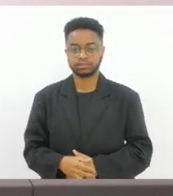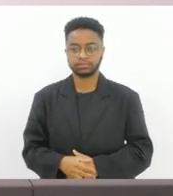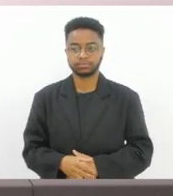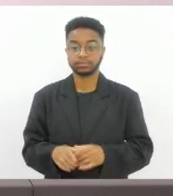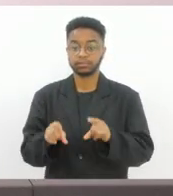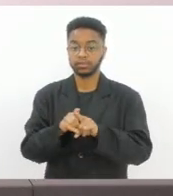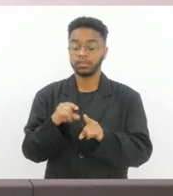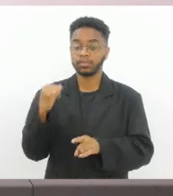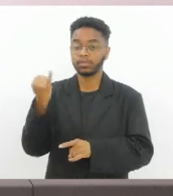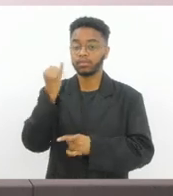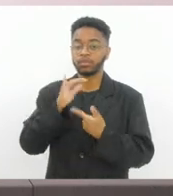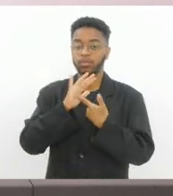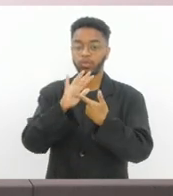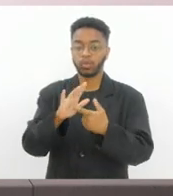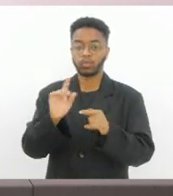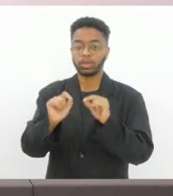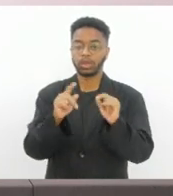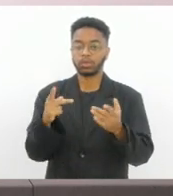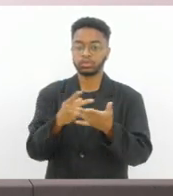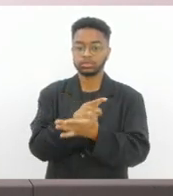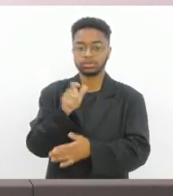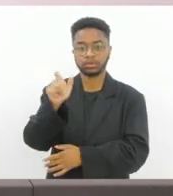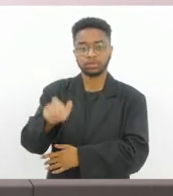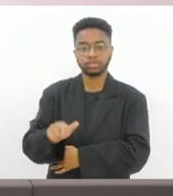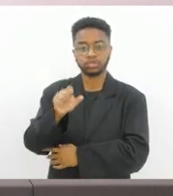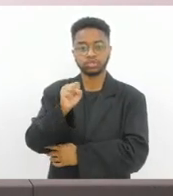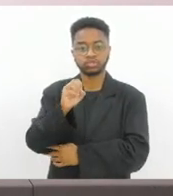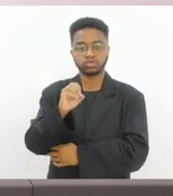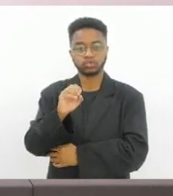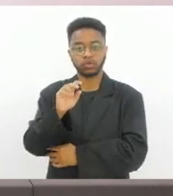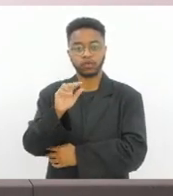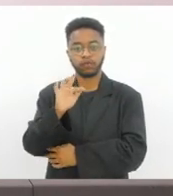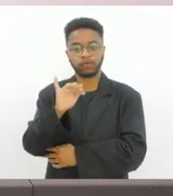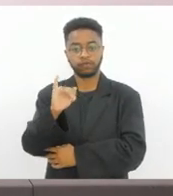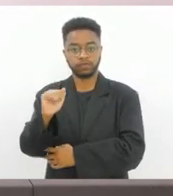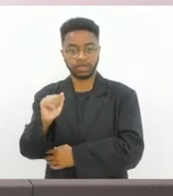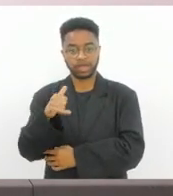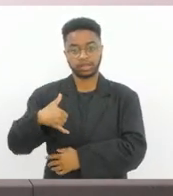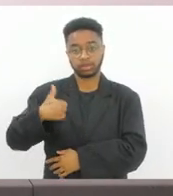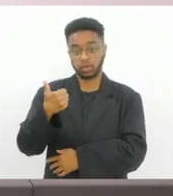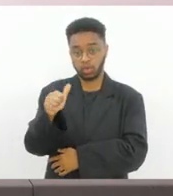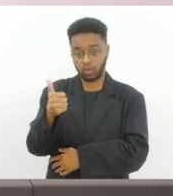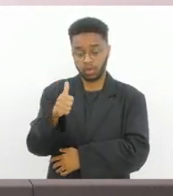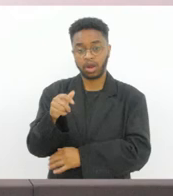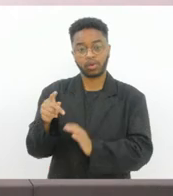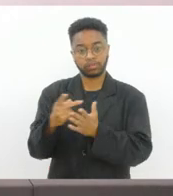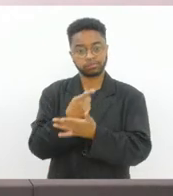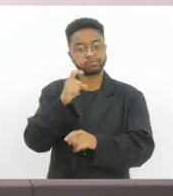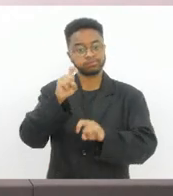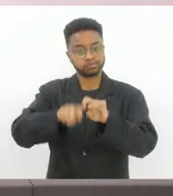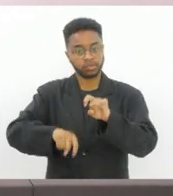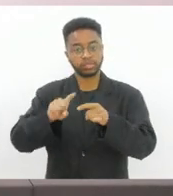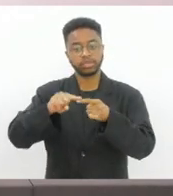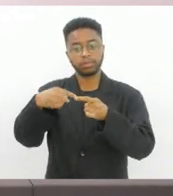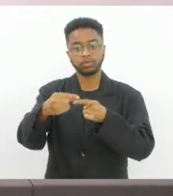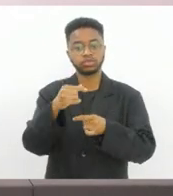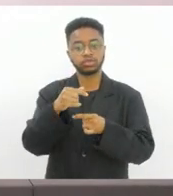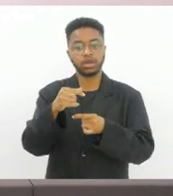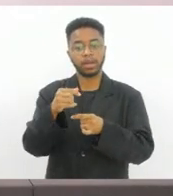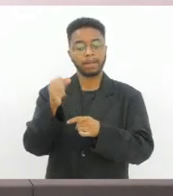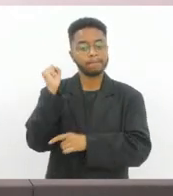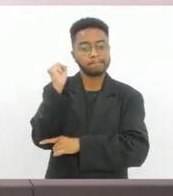o caso da menina Sofia, de 11 anos, morta, estuprada e morta, o seu corpo foi